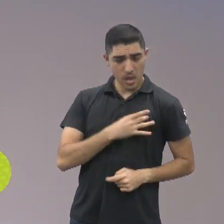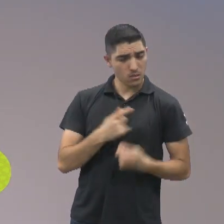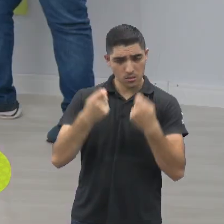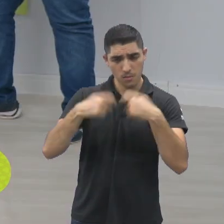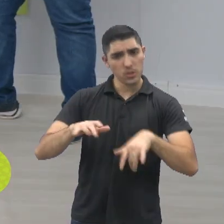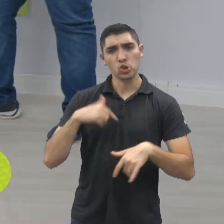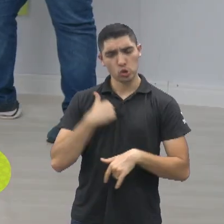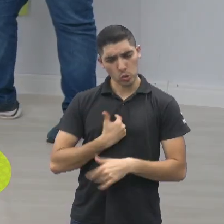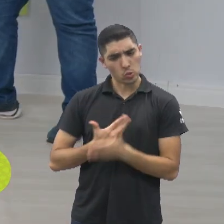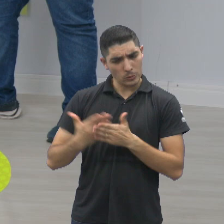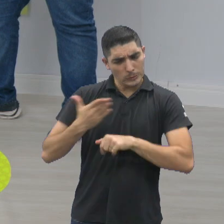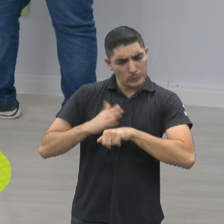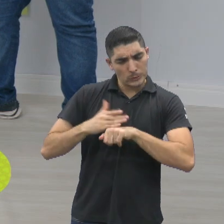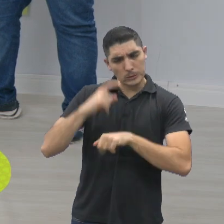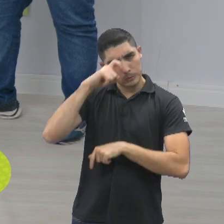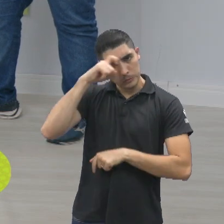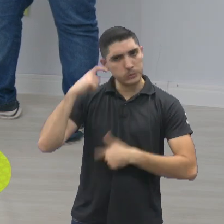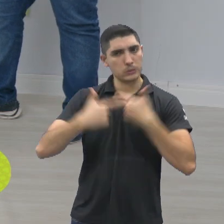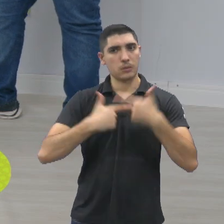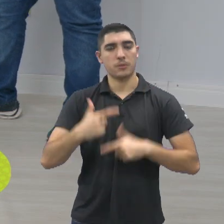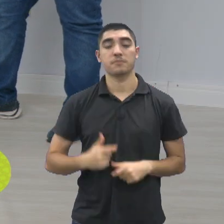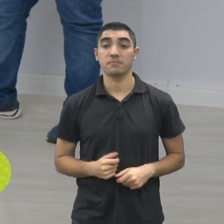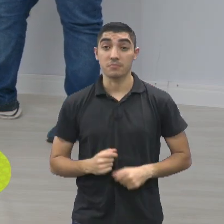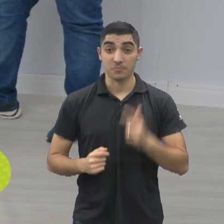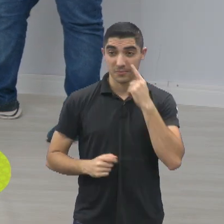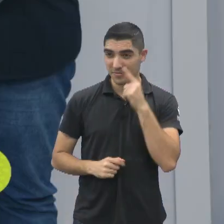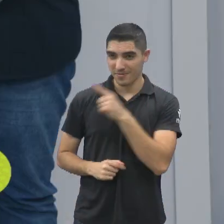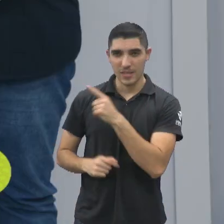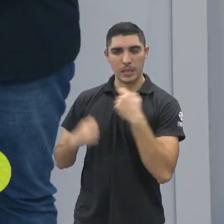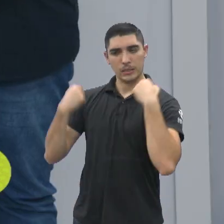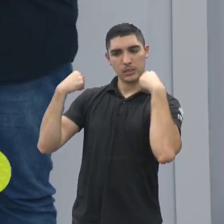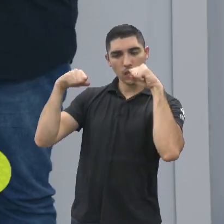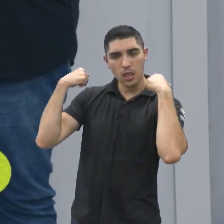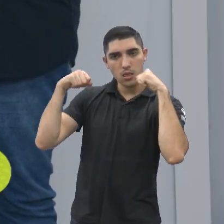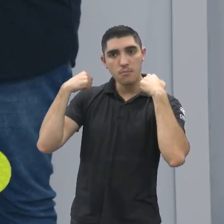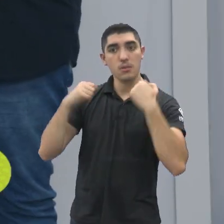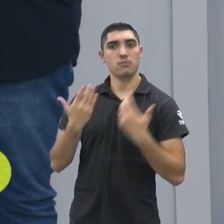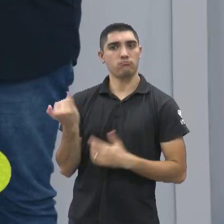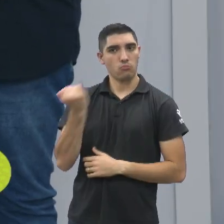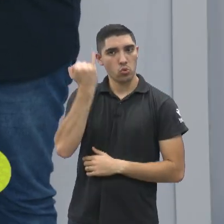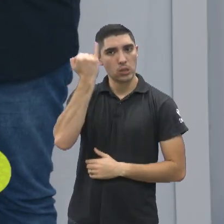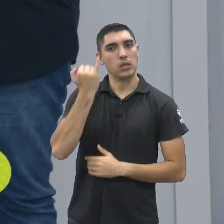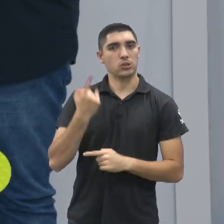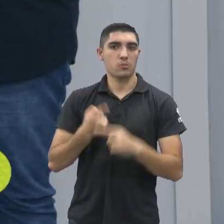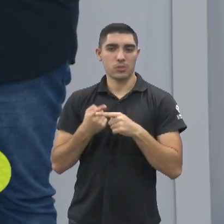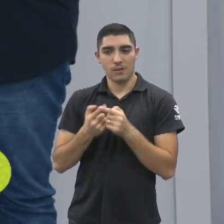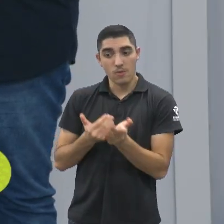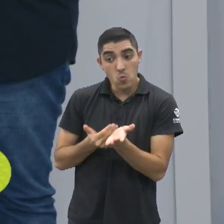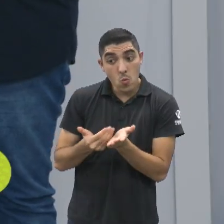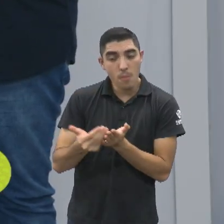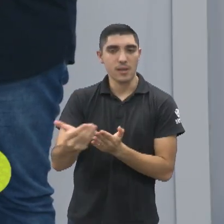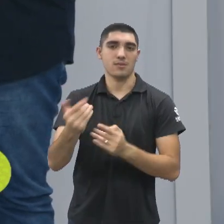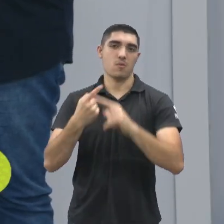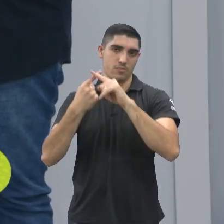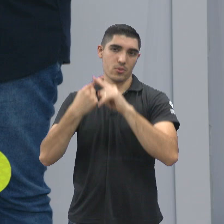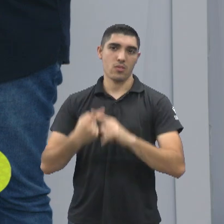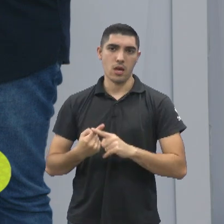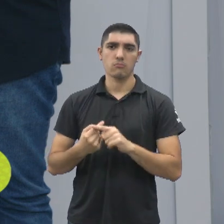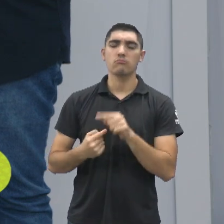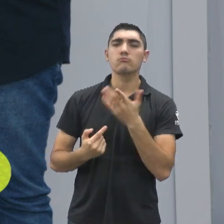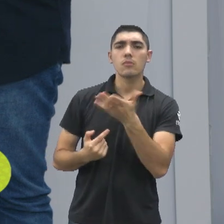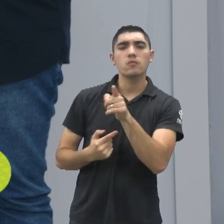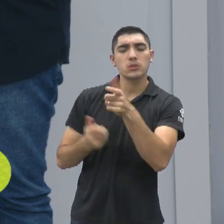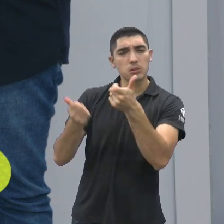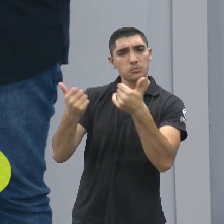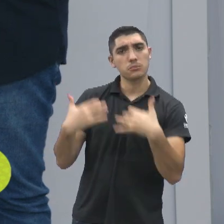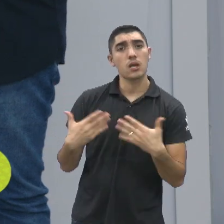isso. A gente está vendo aí algumas imagens, né, o pessoal ali na academia fazendo o trabalho que é importante nesse começo de temporada, né, Augustão? Queria que você falasse também desse